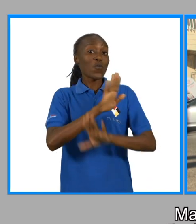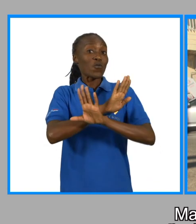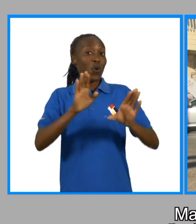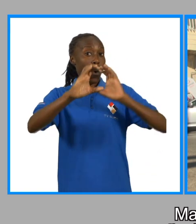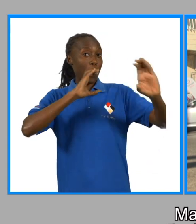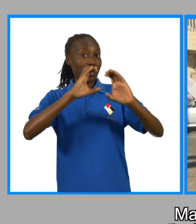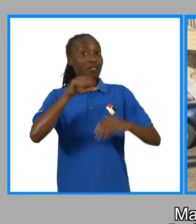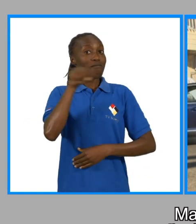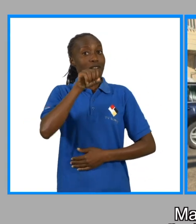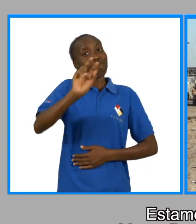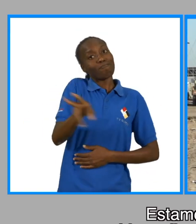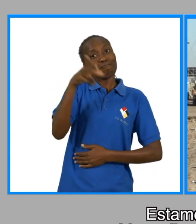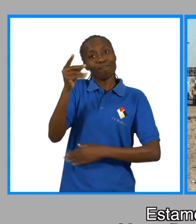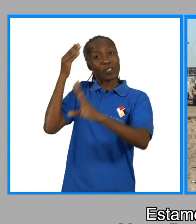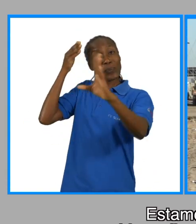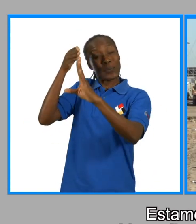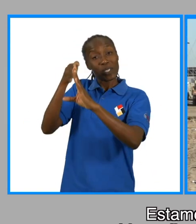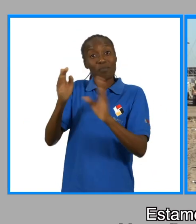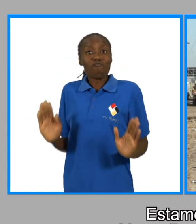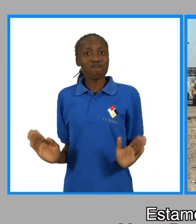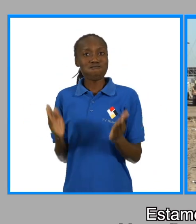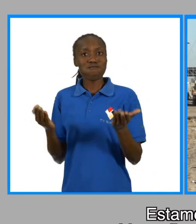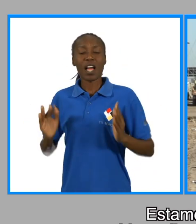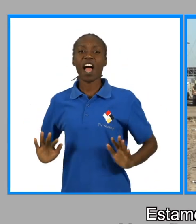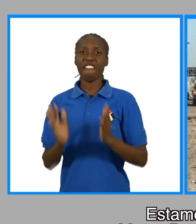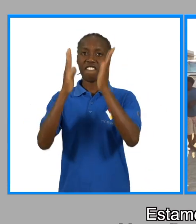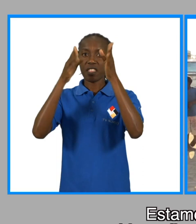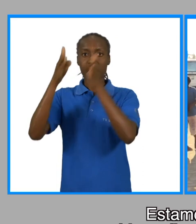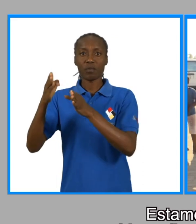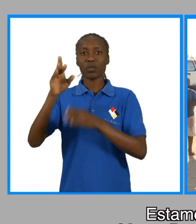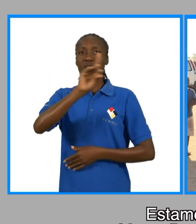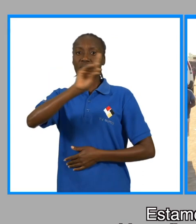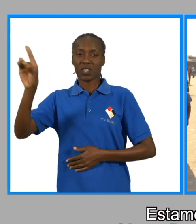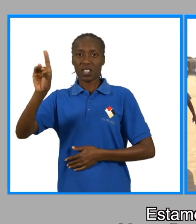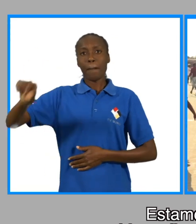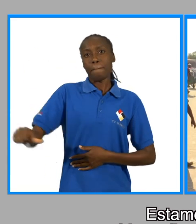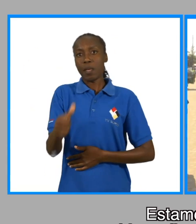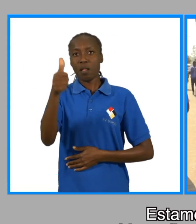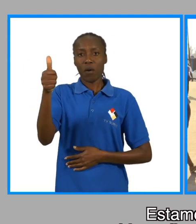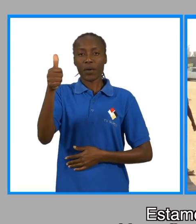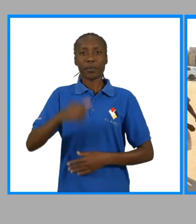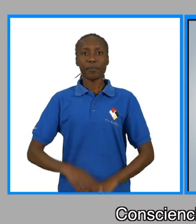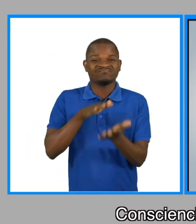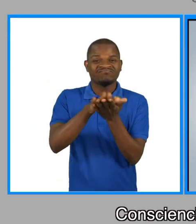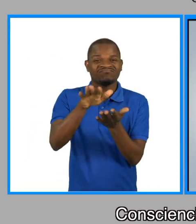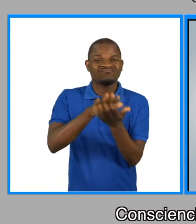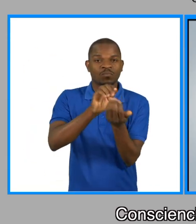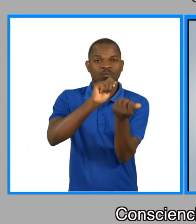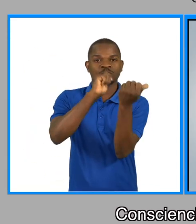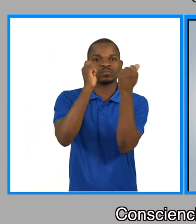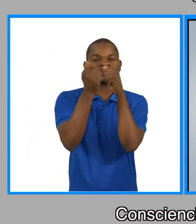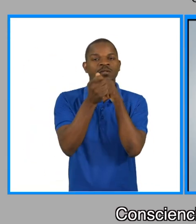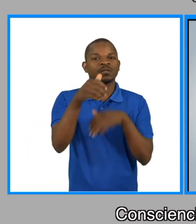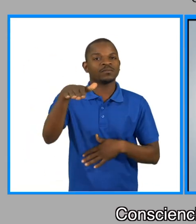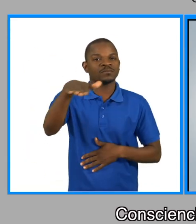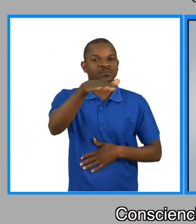não é apenas comunicação. Estamos focados em promover uma vida melhor para as pessoas com deficiência. Consencializar